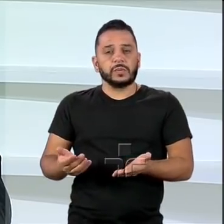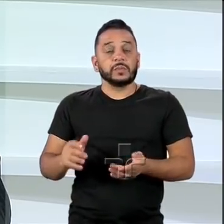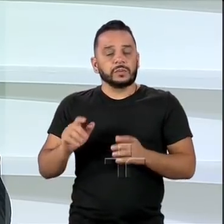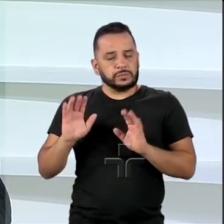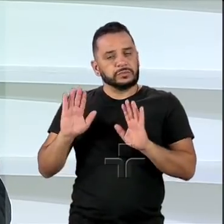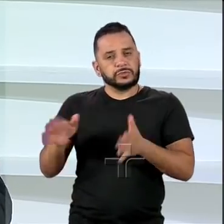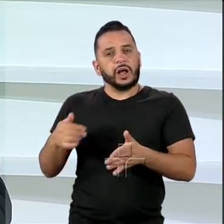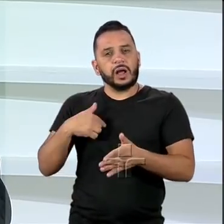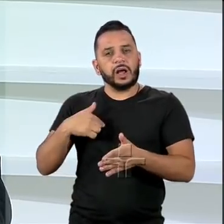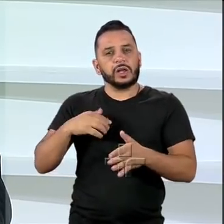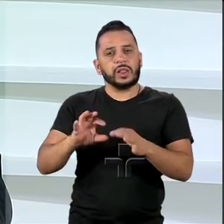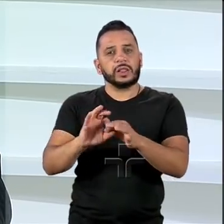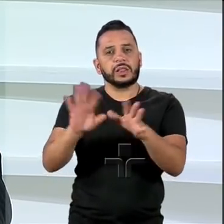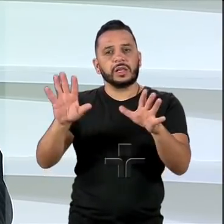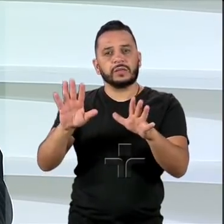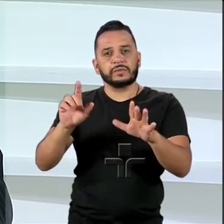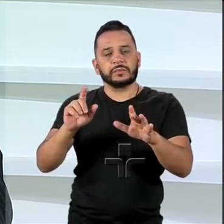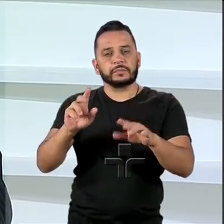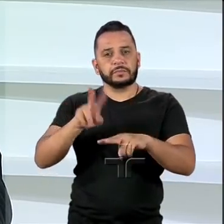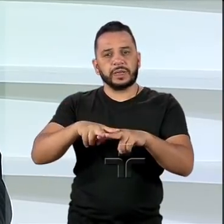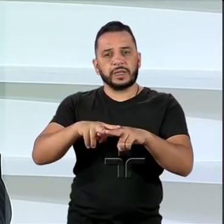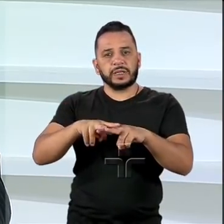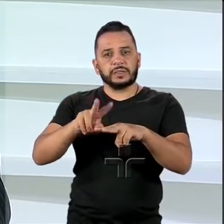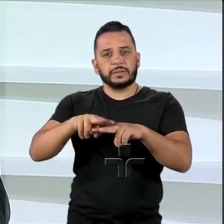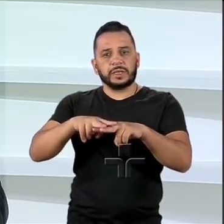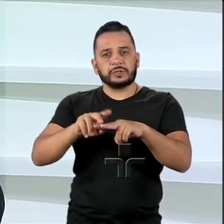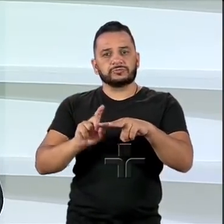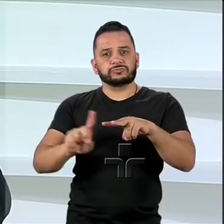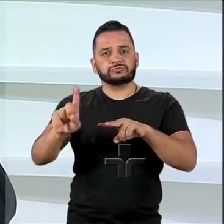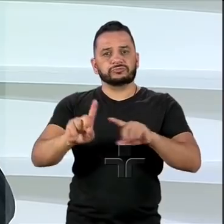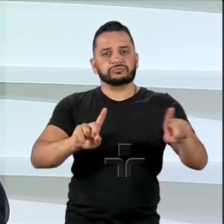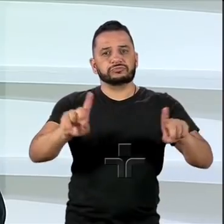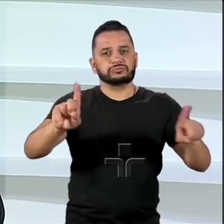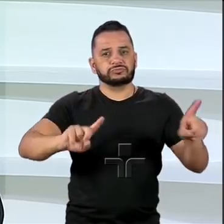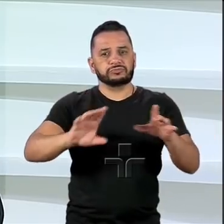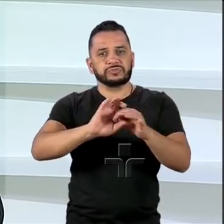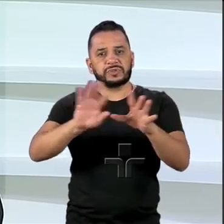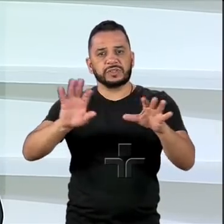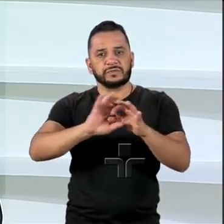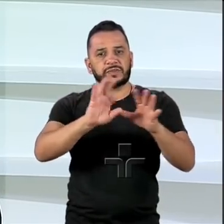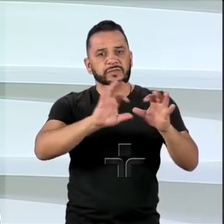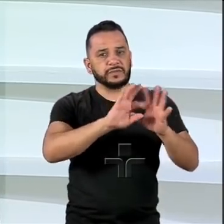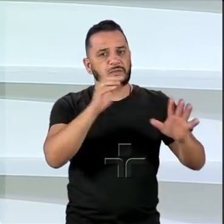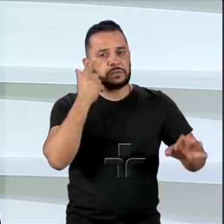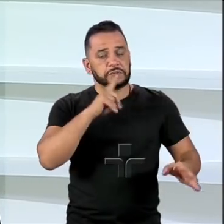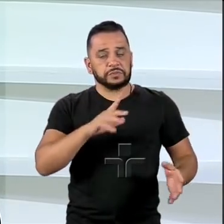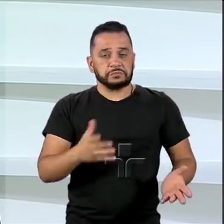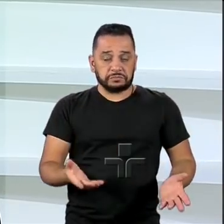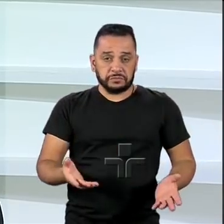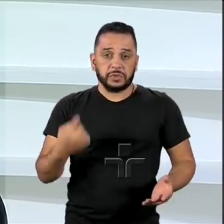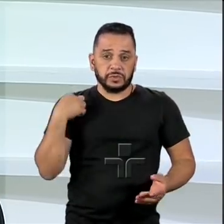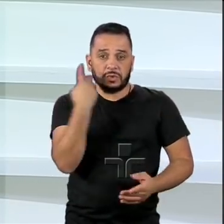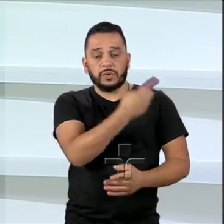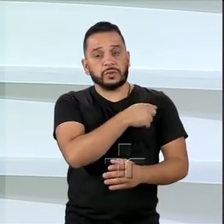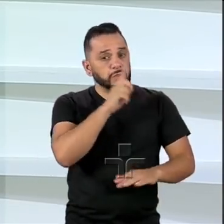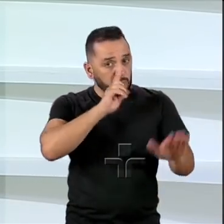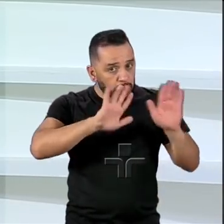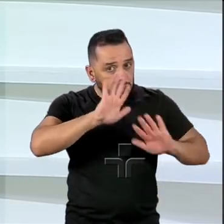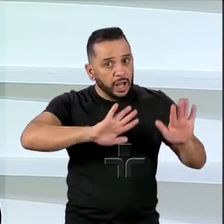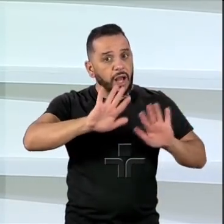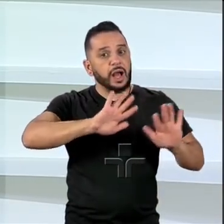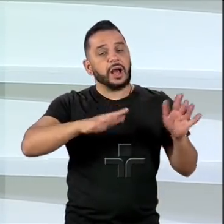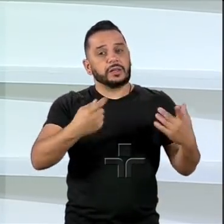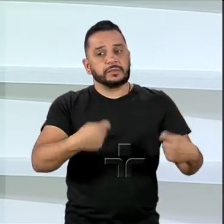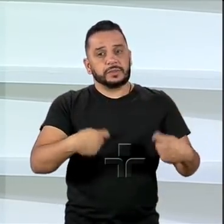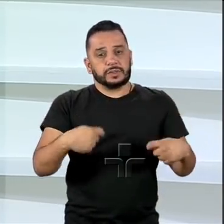de presos, dentre outras. Eu acho que precisamos ter cautela em relação